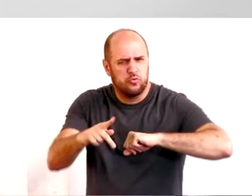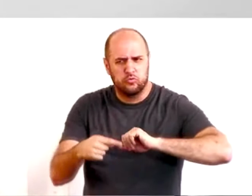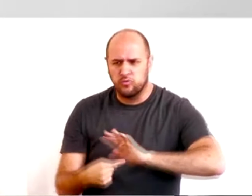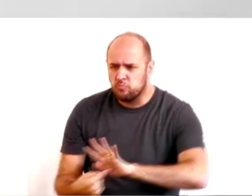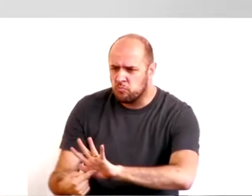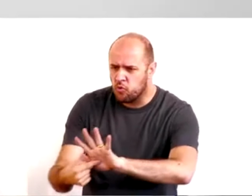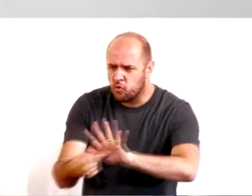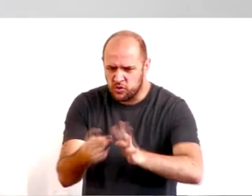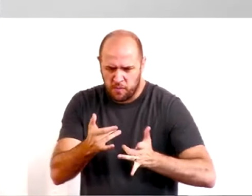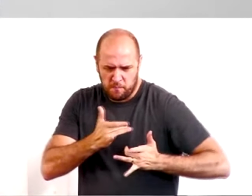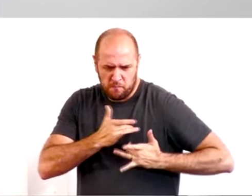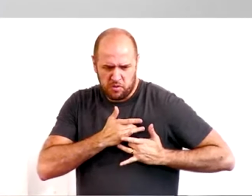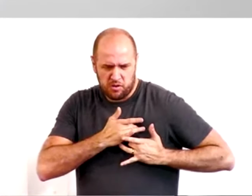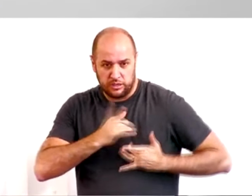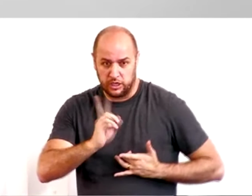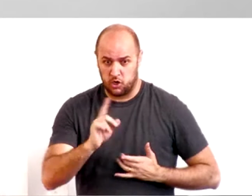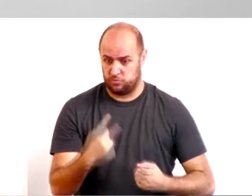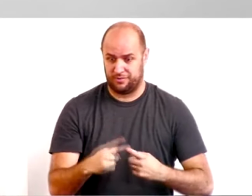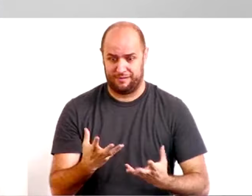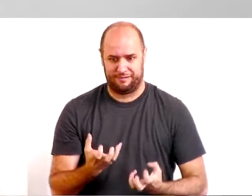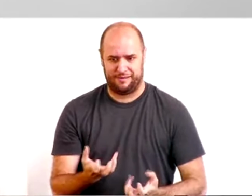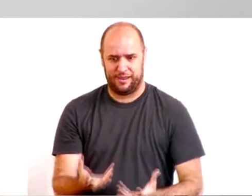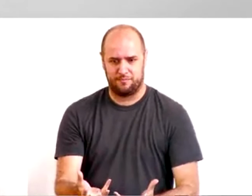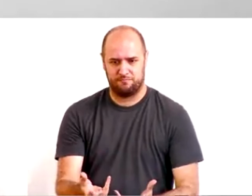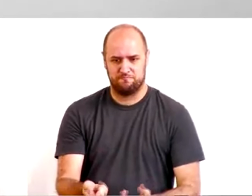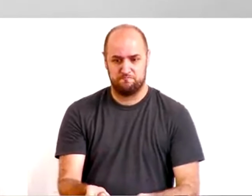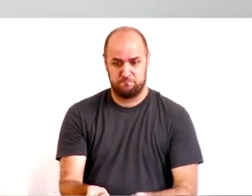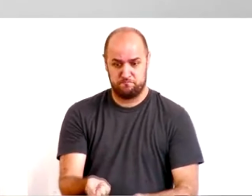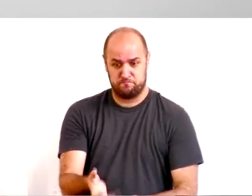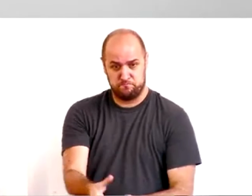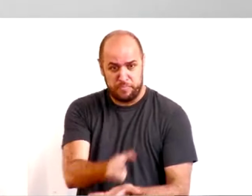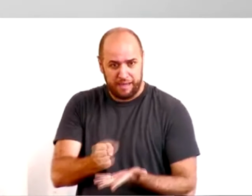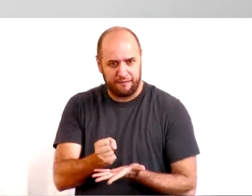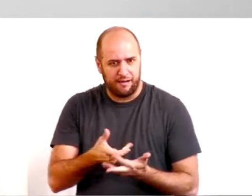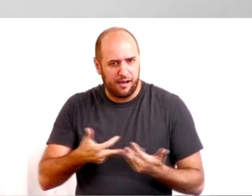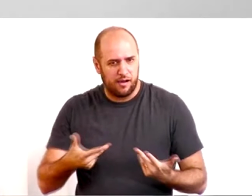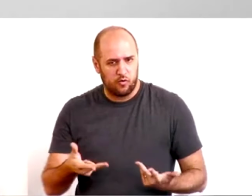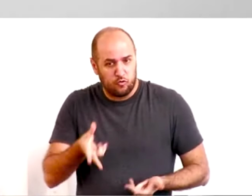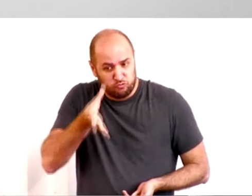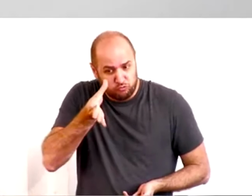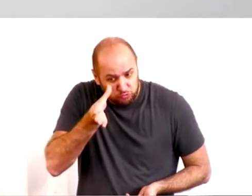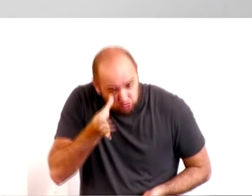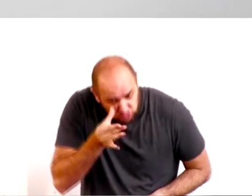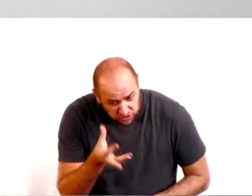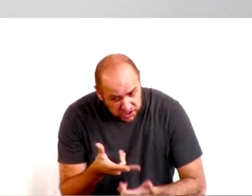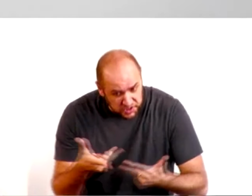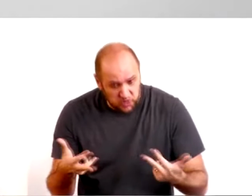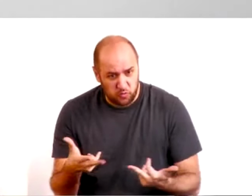misericórdia, não para obter algo em troca, não por um interesse